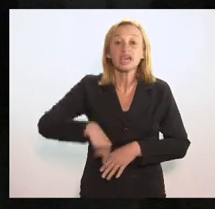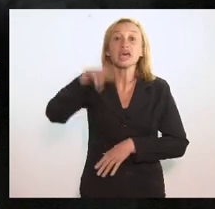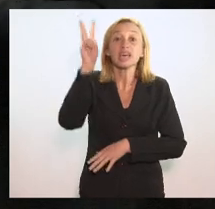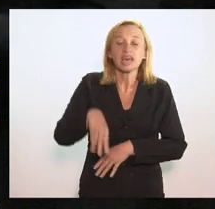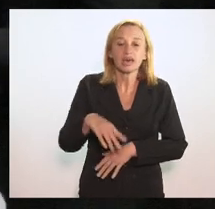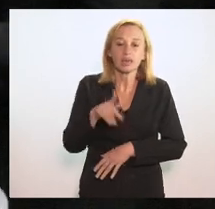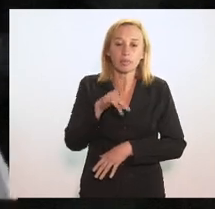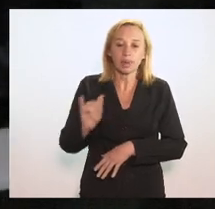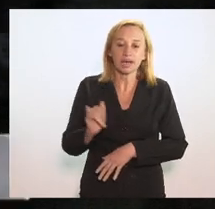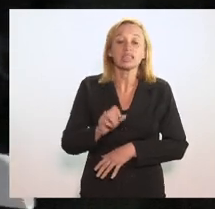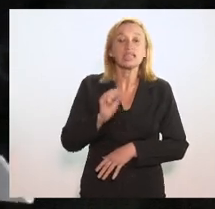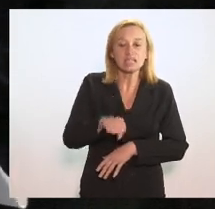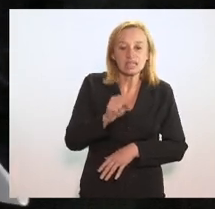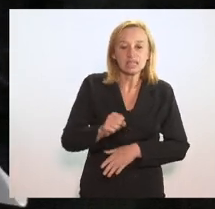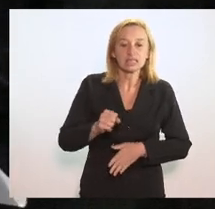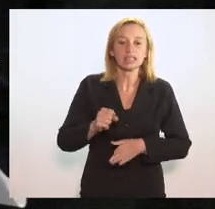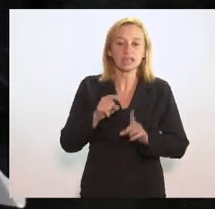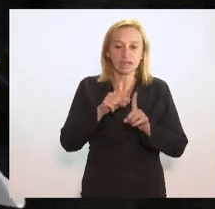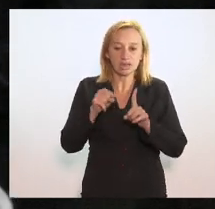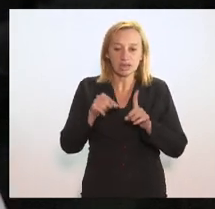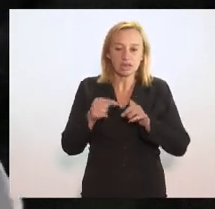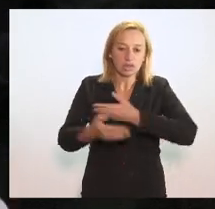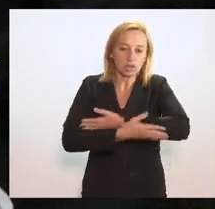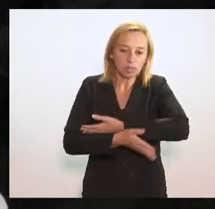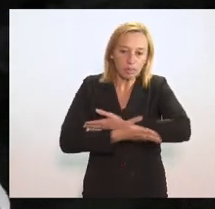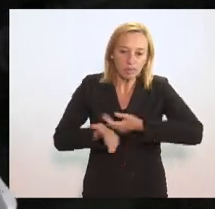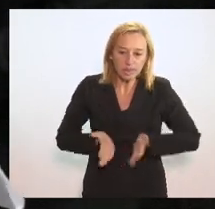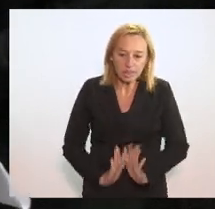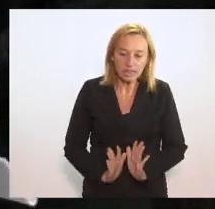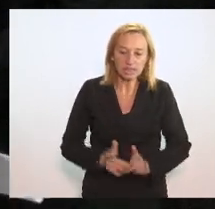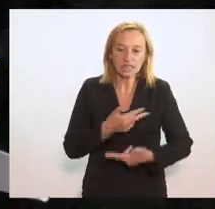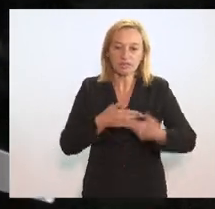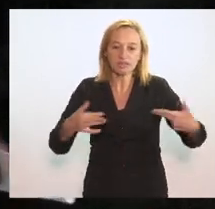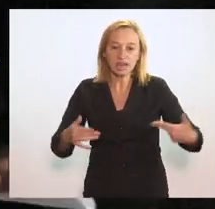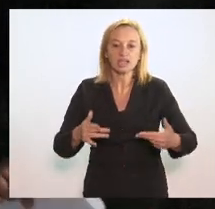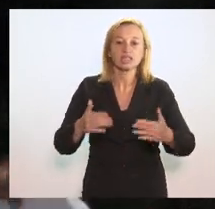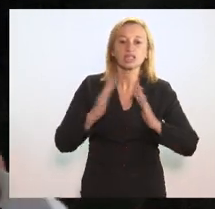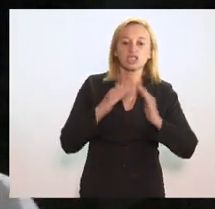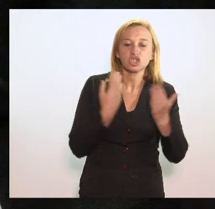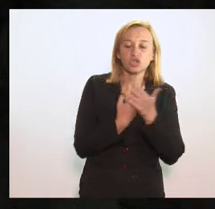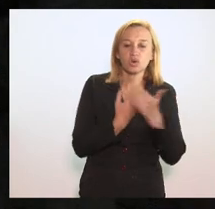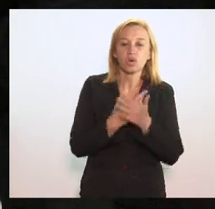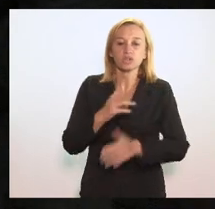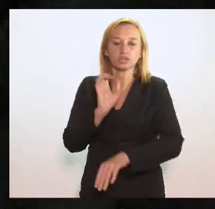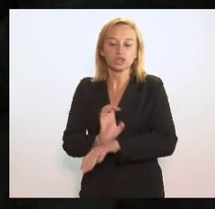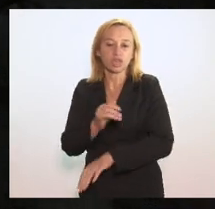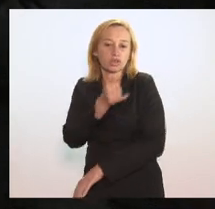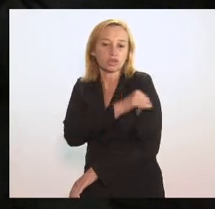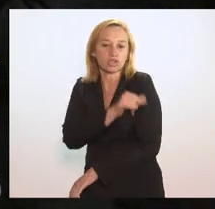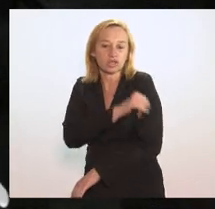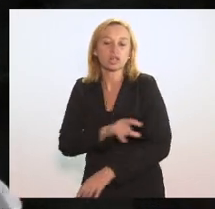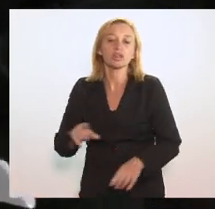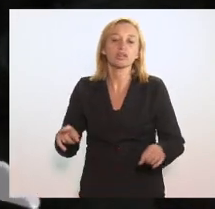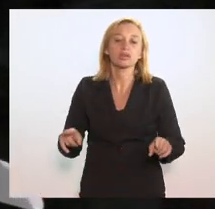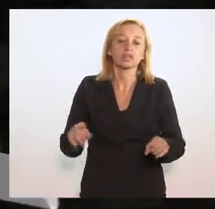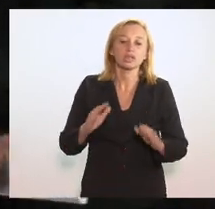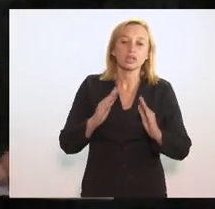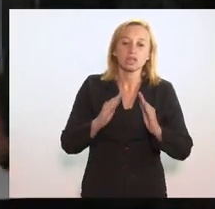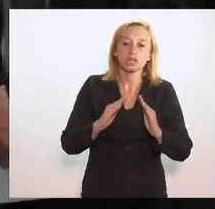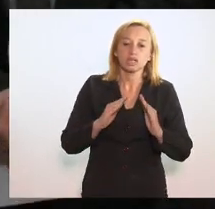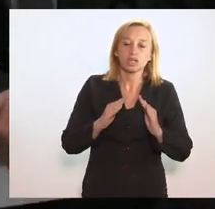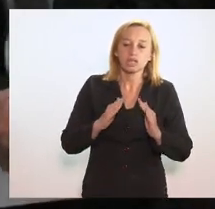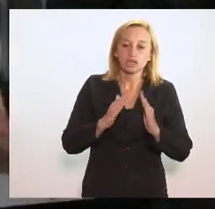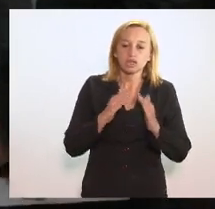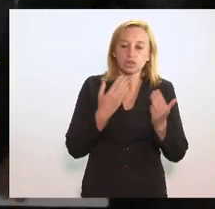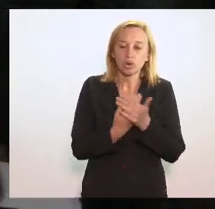criança nasça. Tem um monte de escolas no estado do Rio de Janeiro, particulares, principalmente as creches. Essas